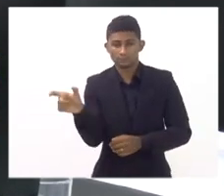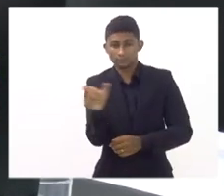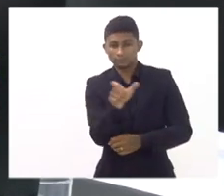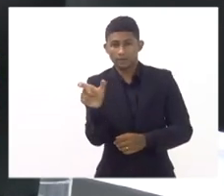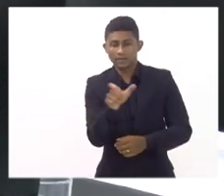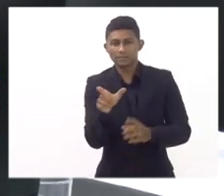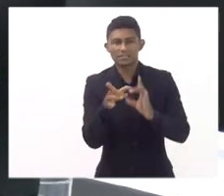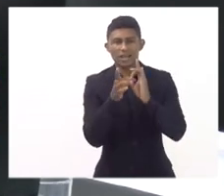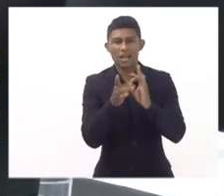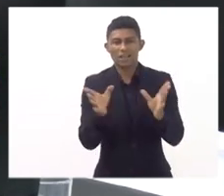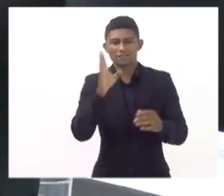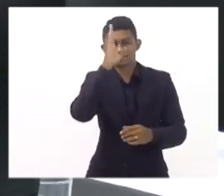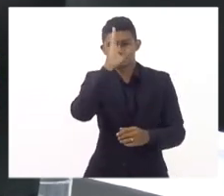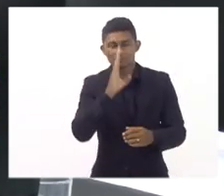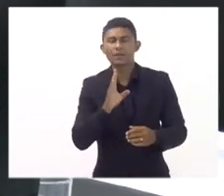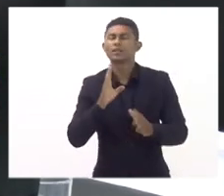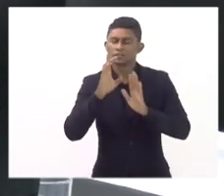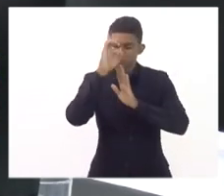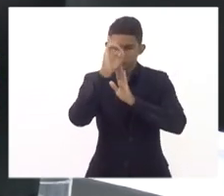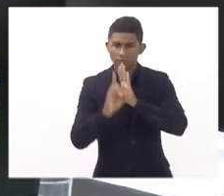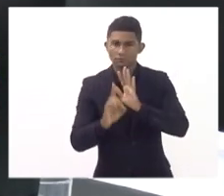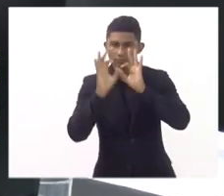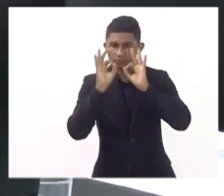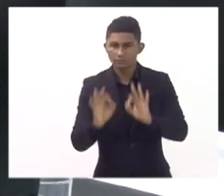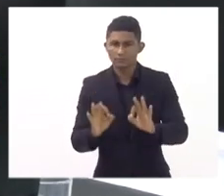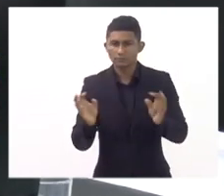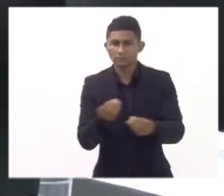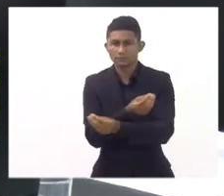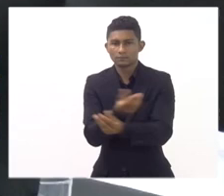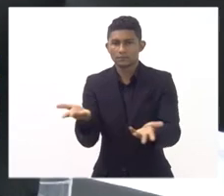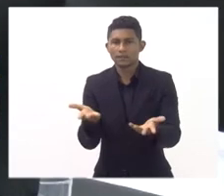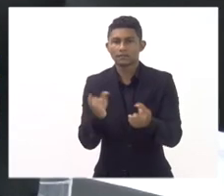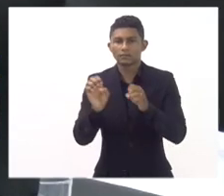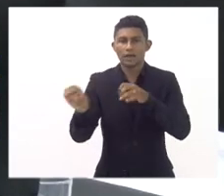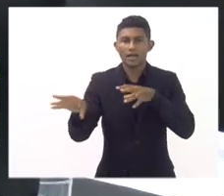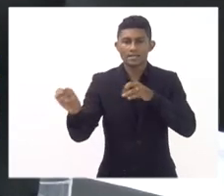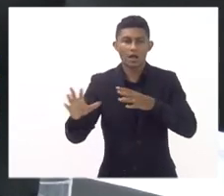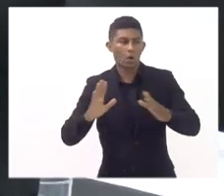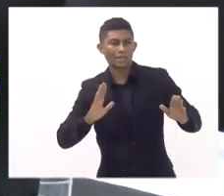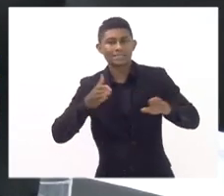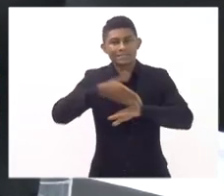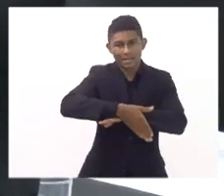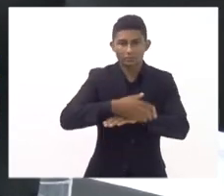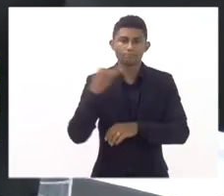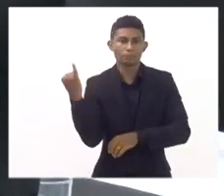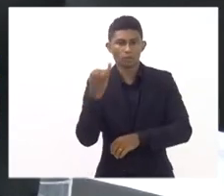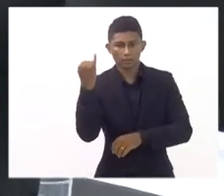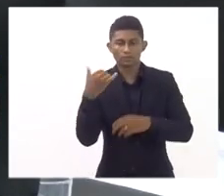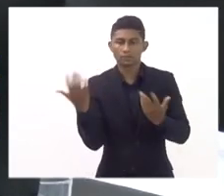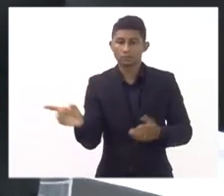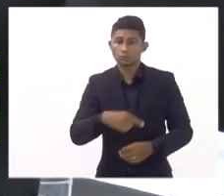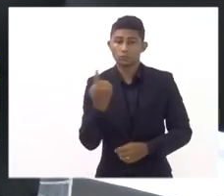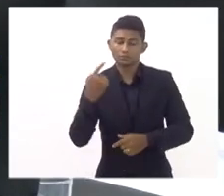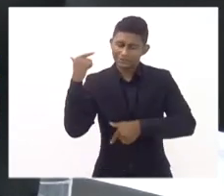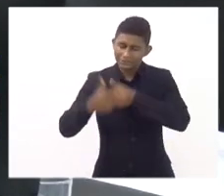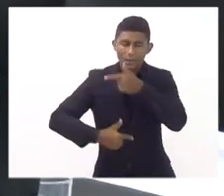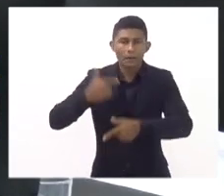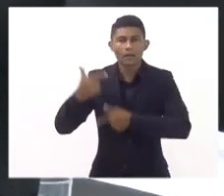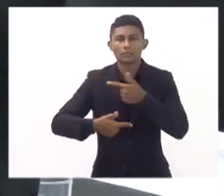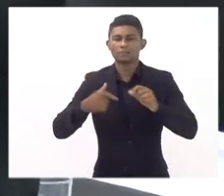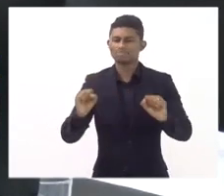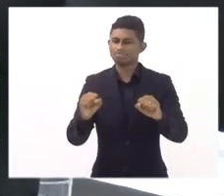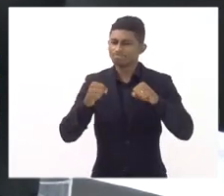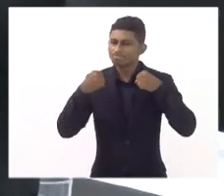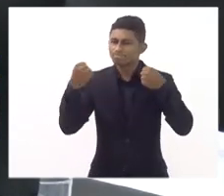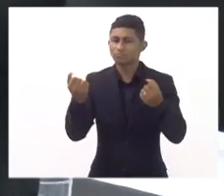é fundamental para garantir o acesso à educação. E a gente continua firme, trabalhando para que se efetive, de